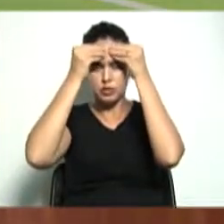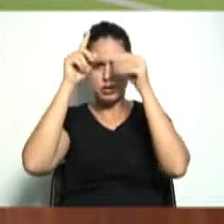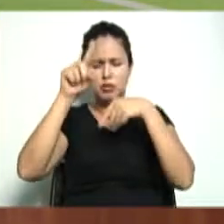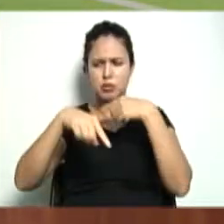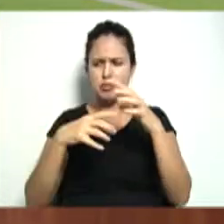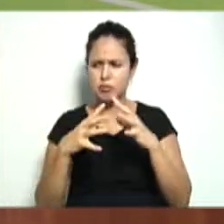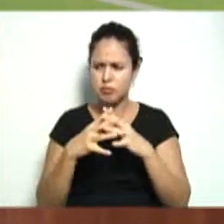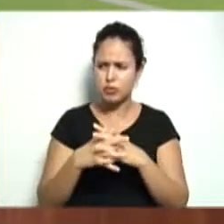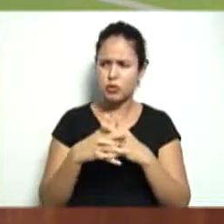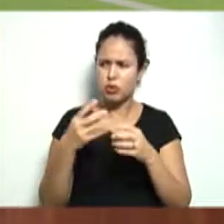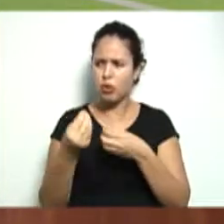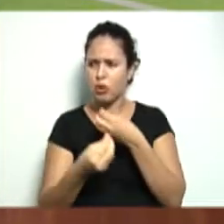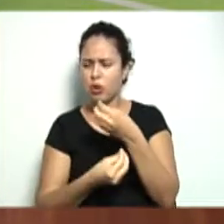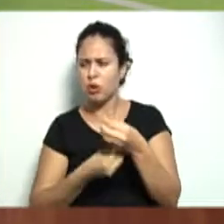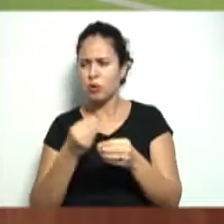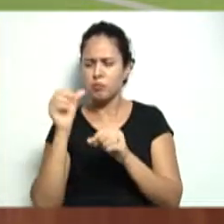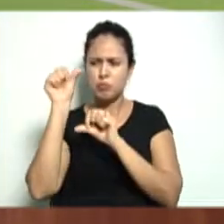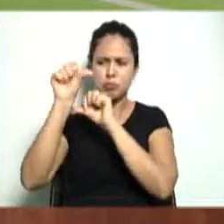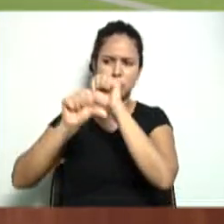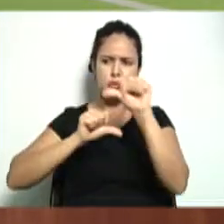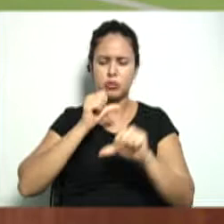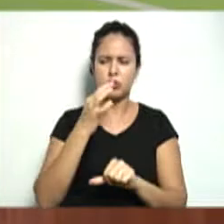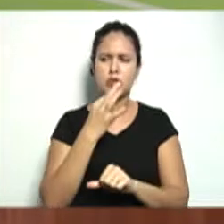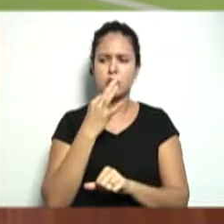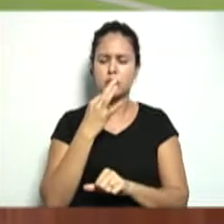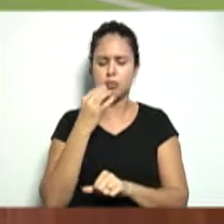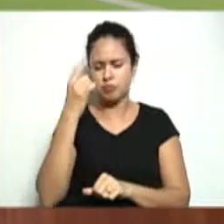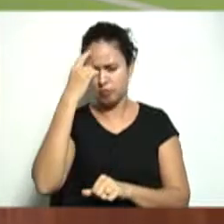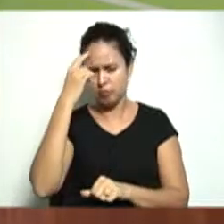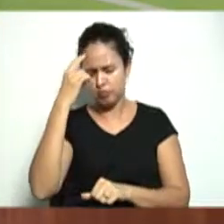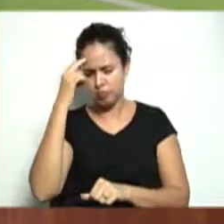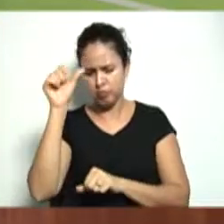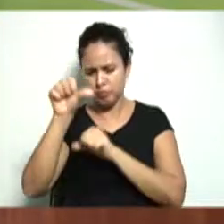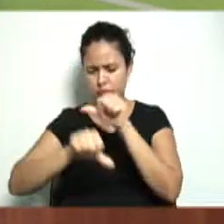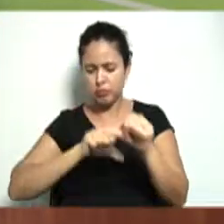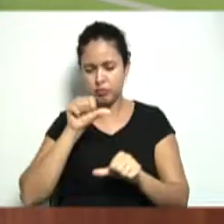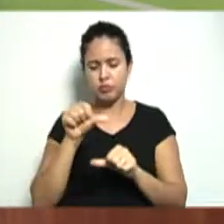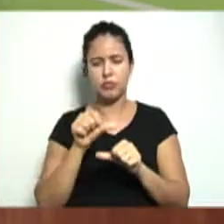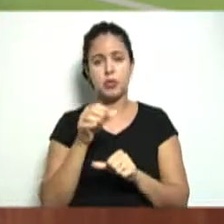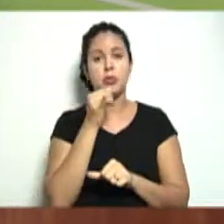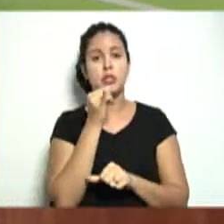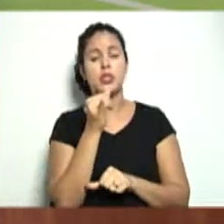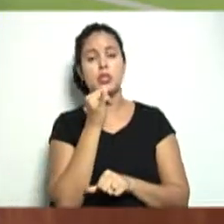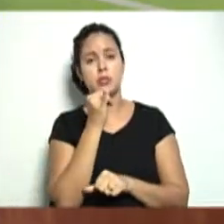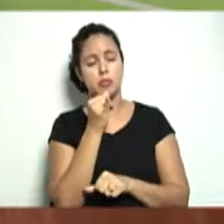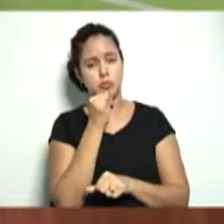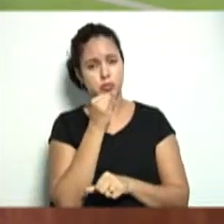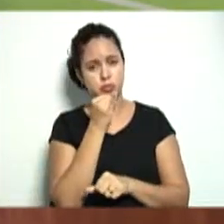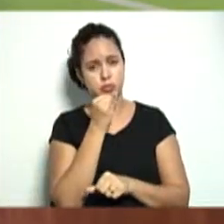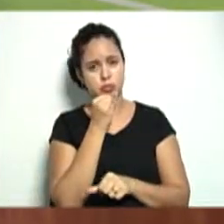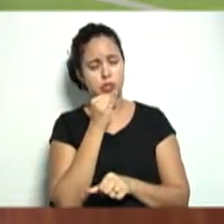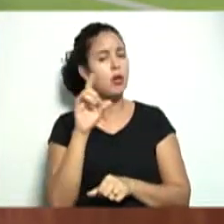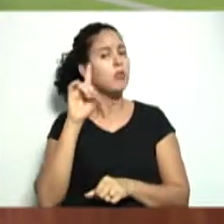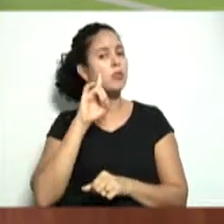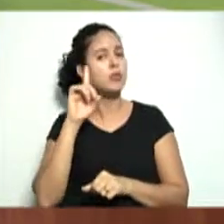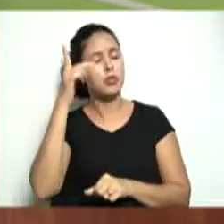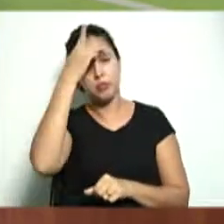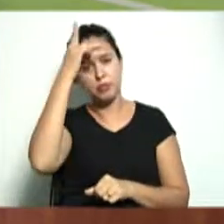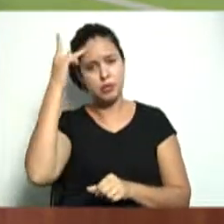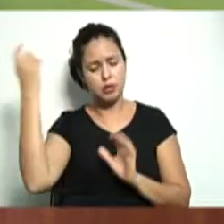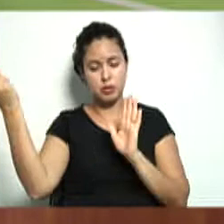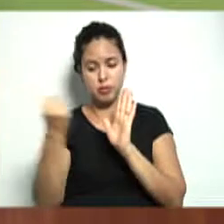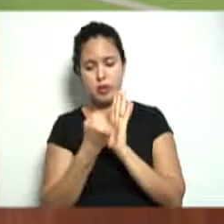com ele, com aquele conhecimento. Por exemplo, um dia alguém te marcou,